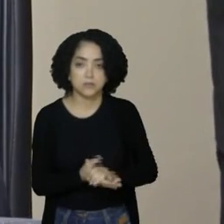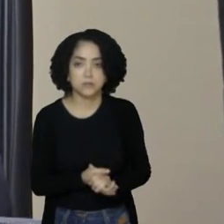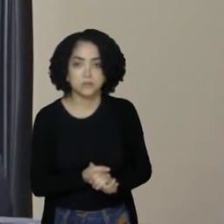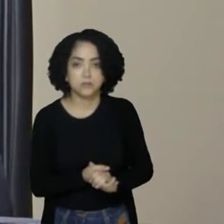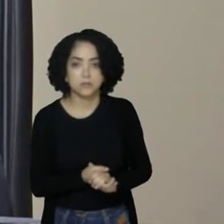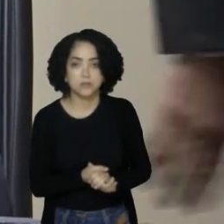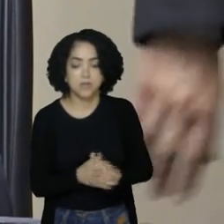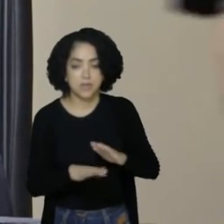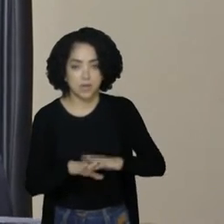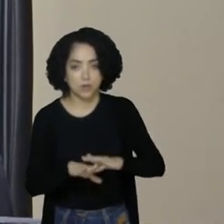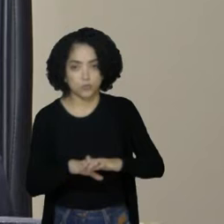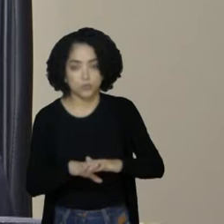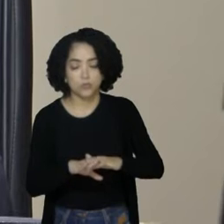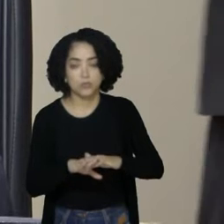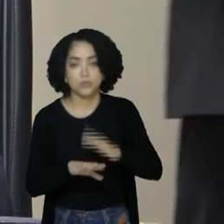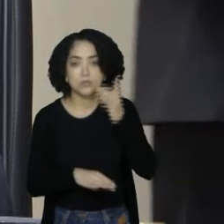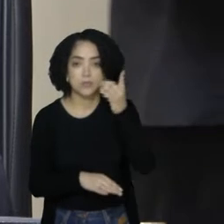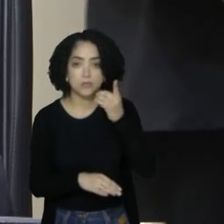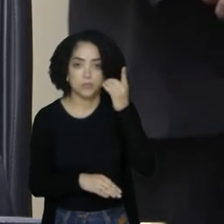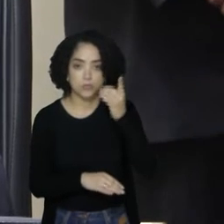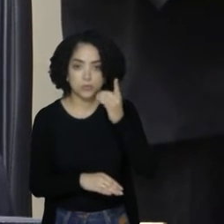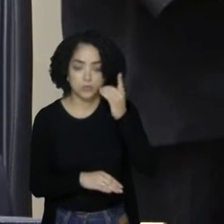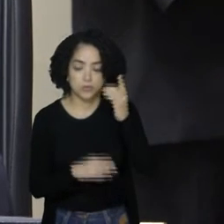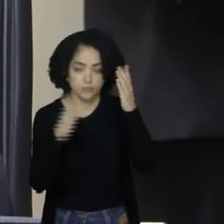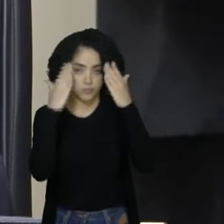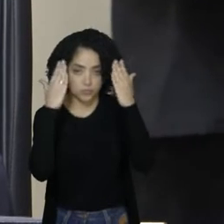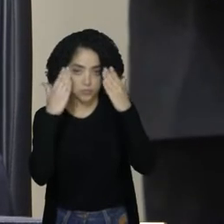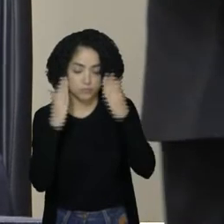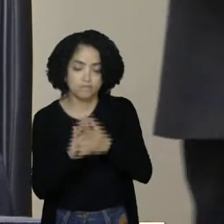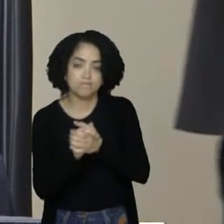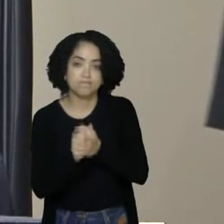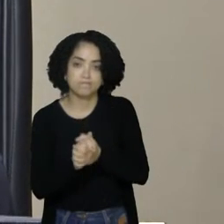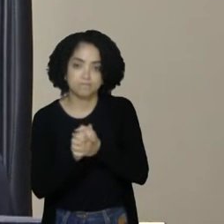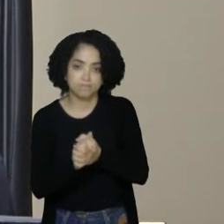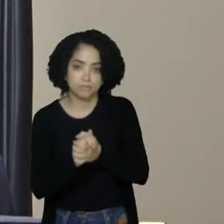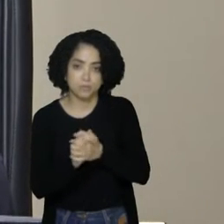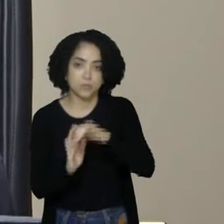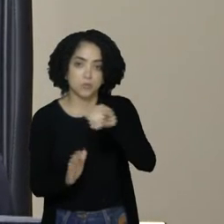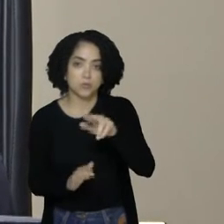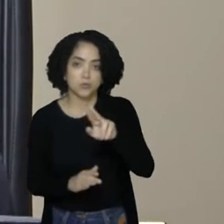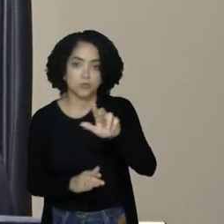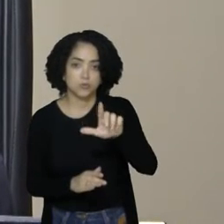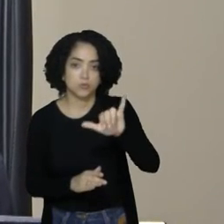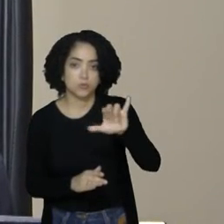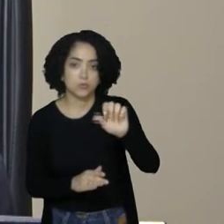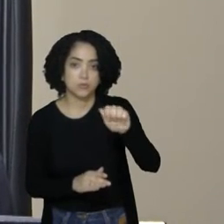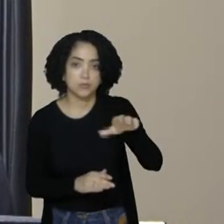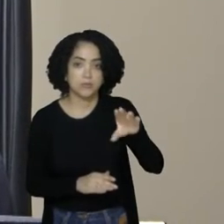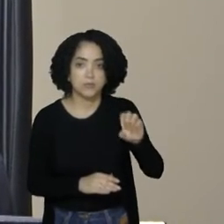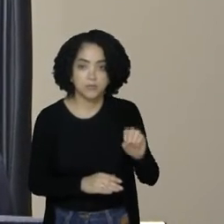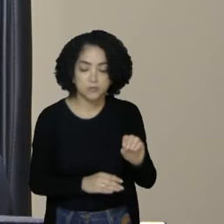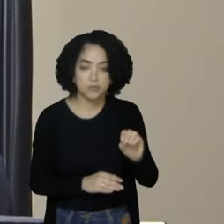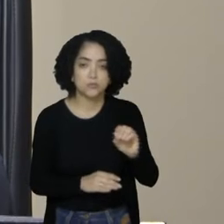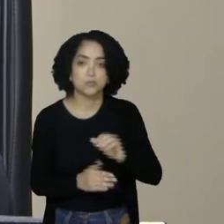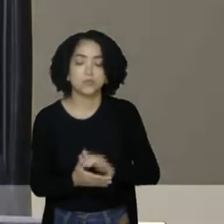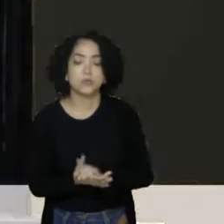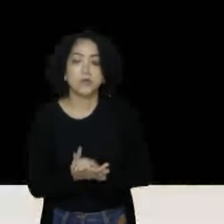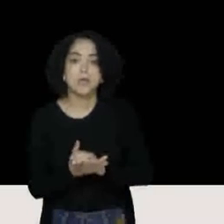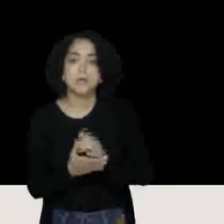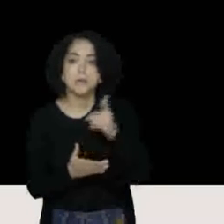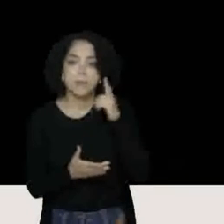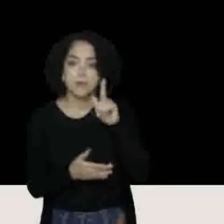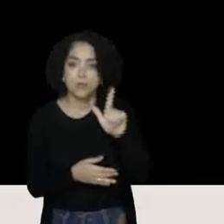autor deputado José Milton Schaefer, cumprimentando o senhor Juliano Vinícius Ramos pela conquista do